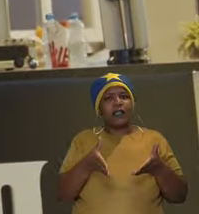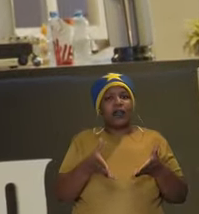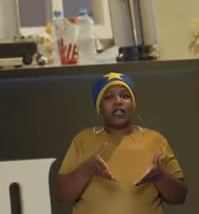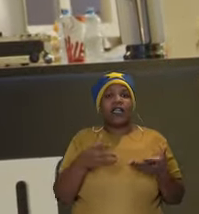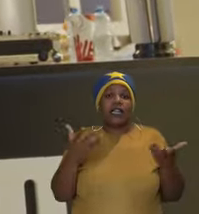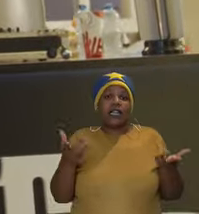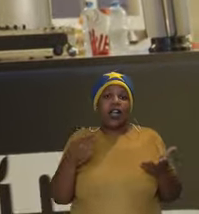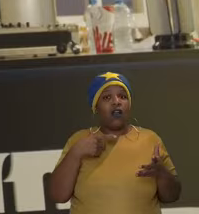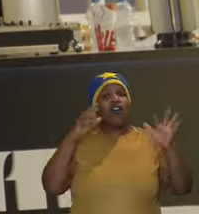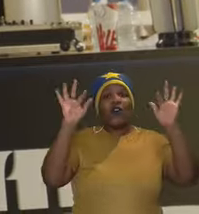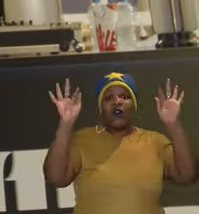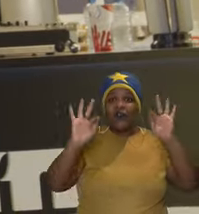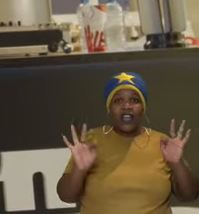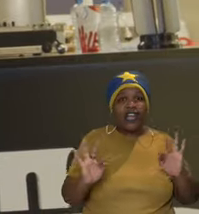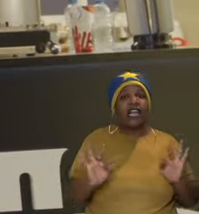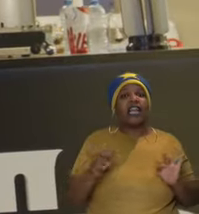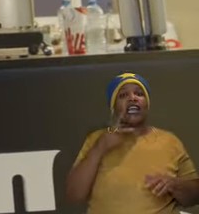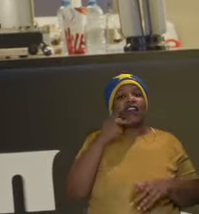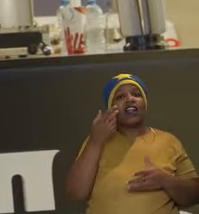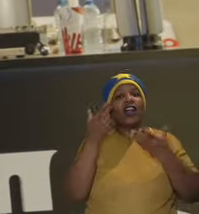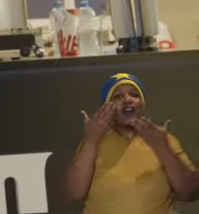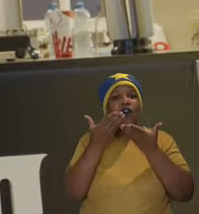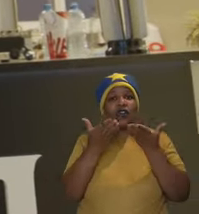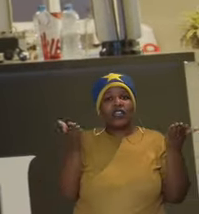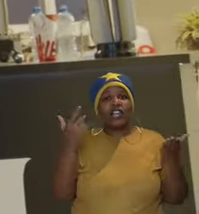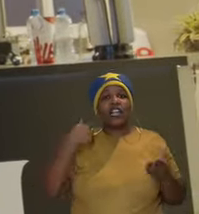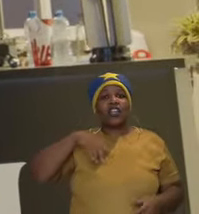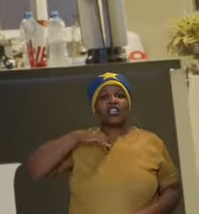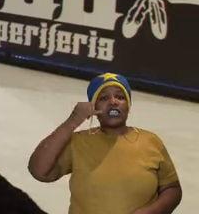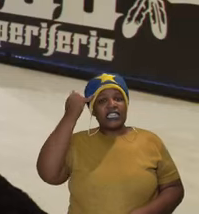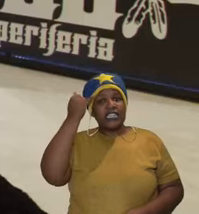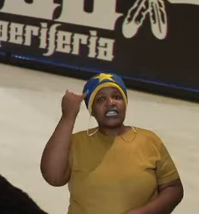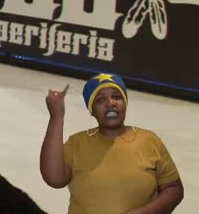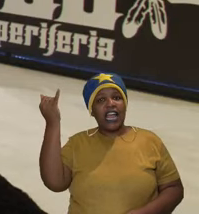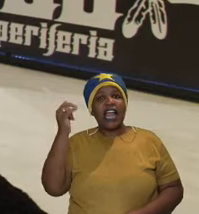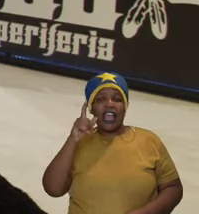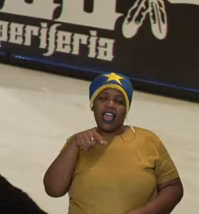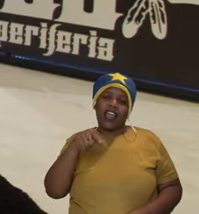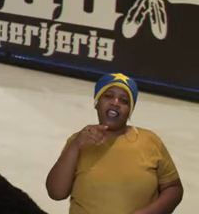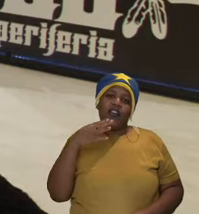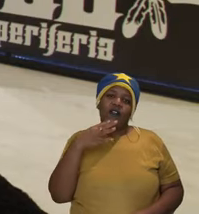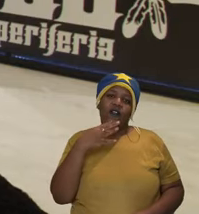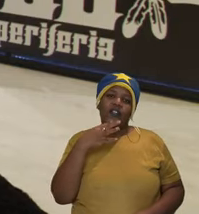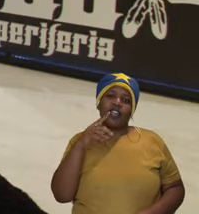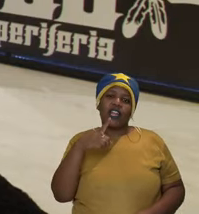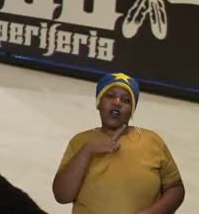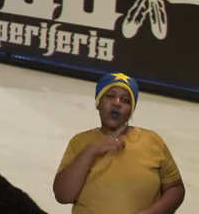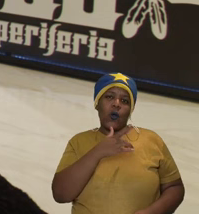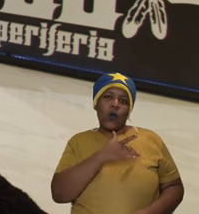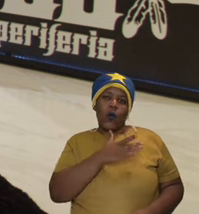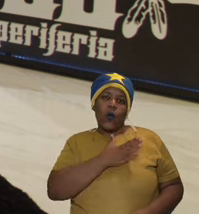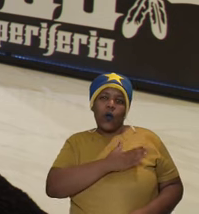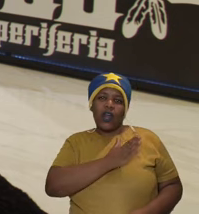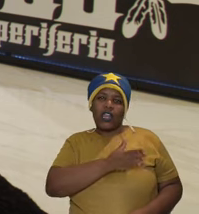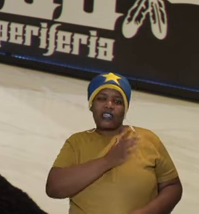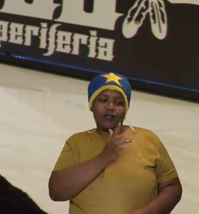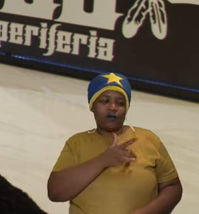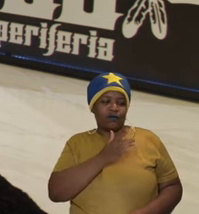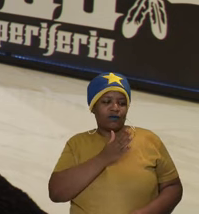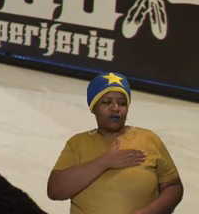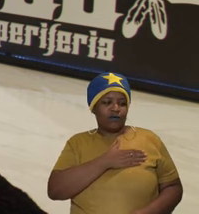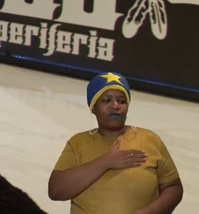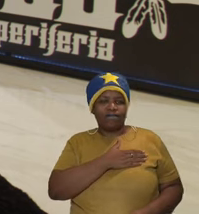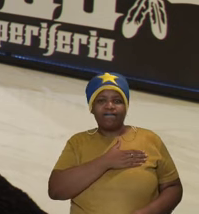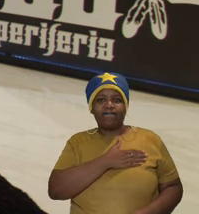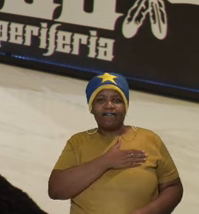assim, fico feliz demais de compartilhar com vocês as nossas ideias, mano. E essa aqui eu sei que toca no coração de muita gente. Com certeza.